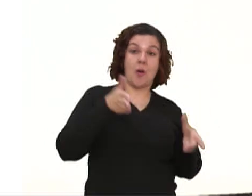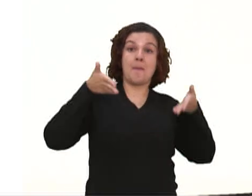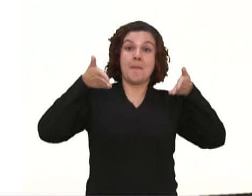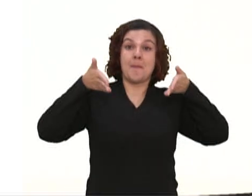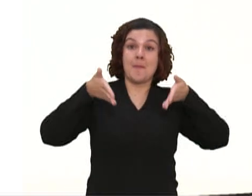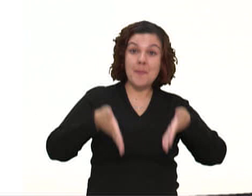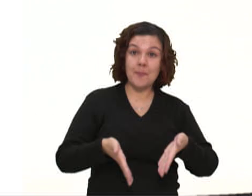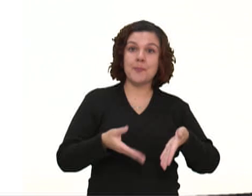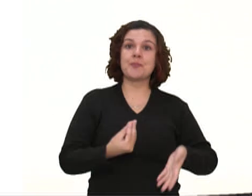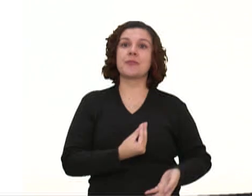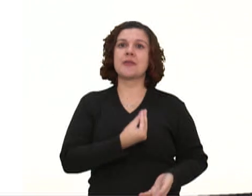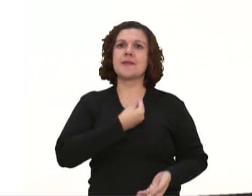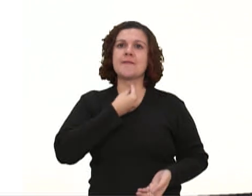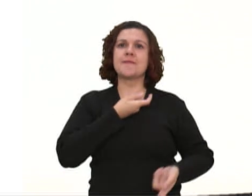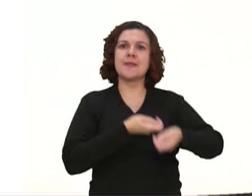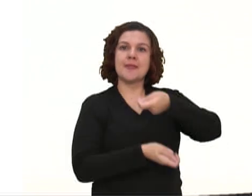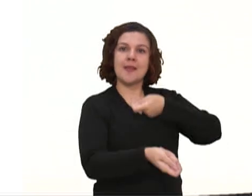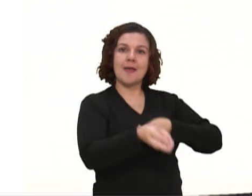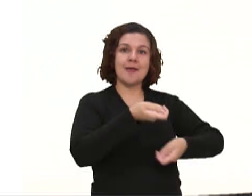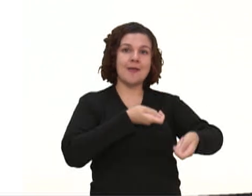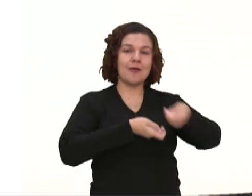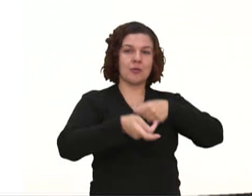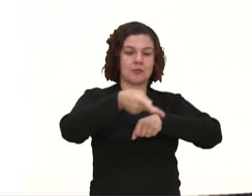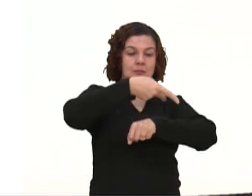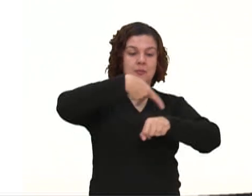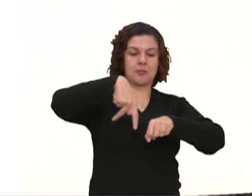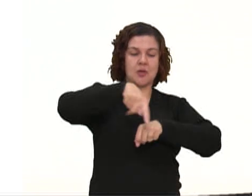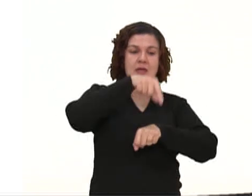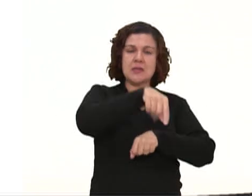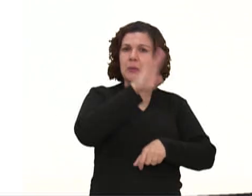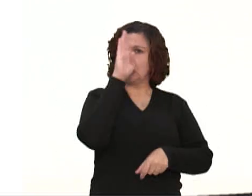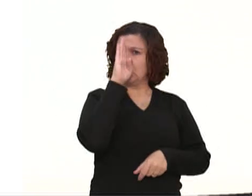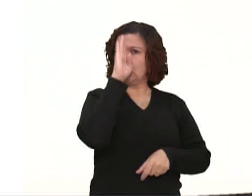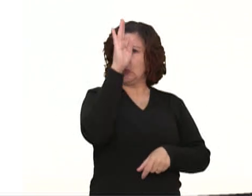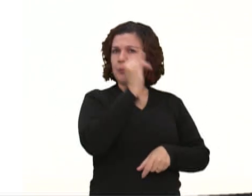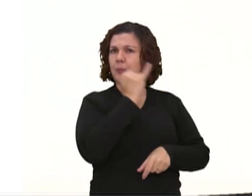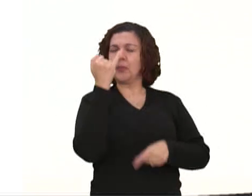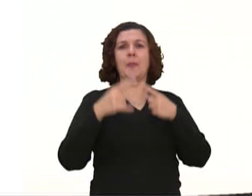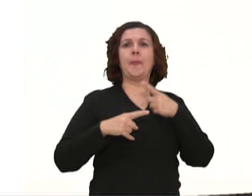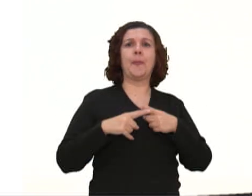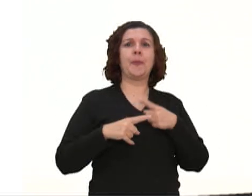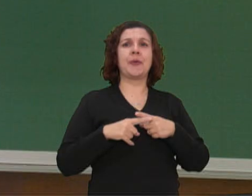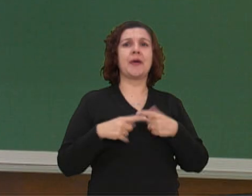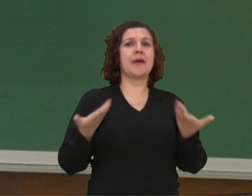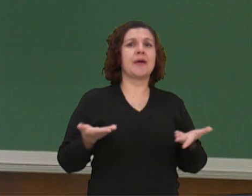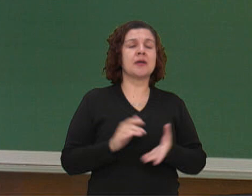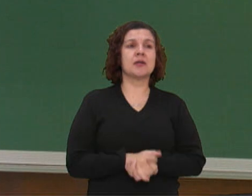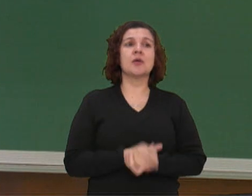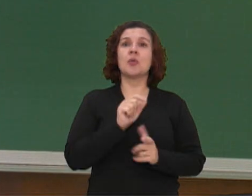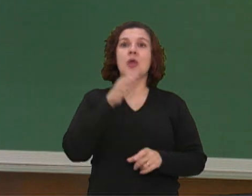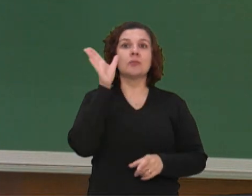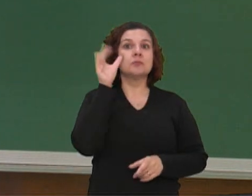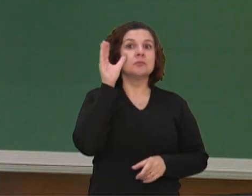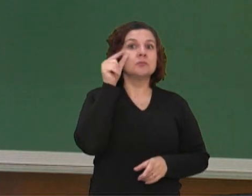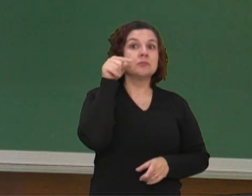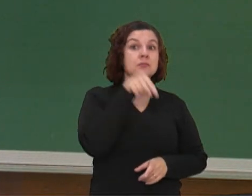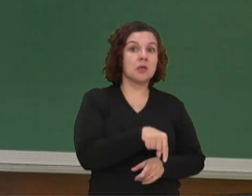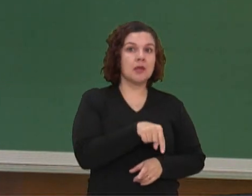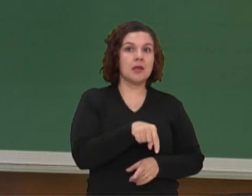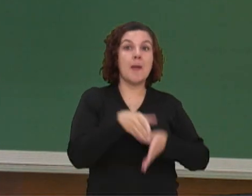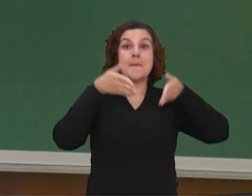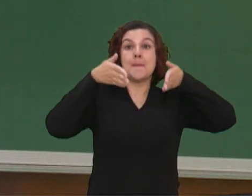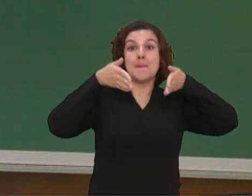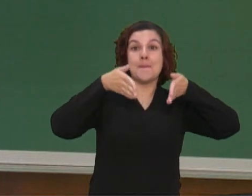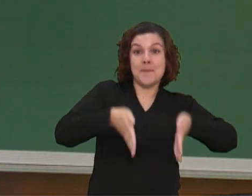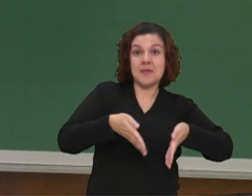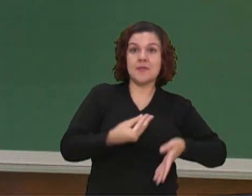Este aqui é extremamente importante a gente pensar sobre ele. Por quê? O que eu tenho de interessante aqui? Participam